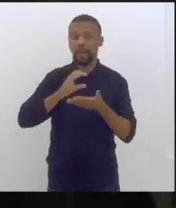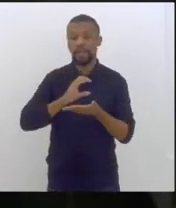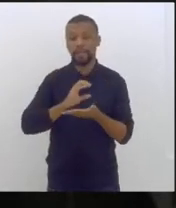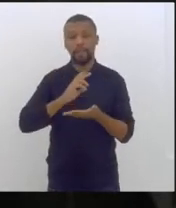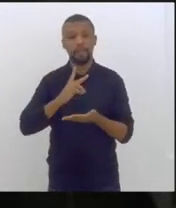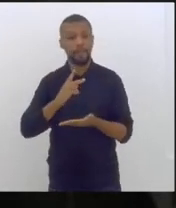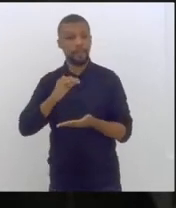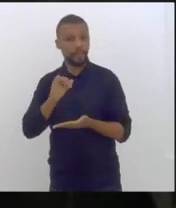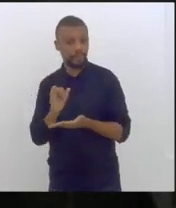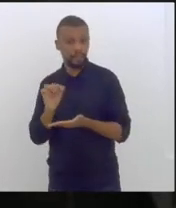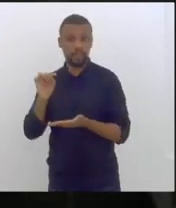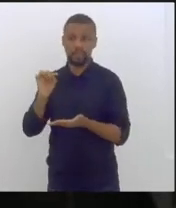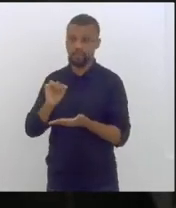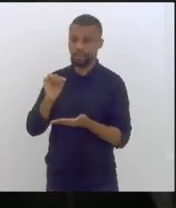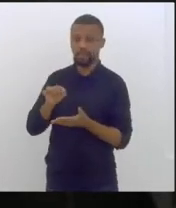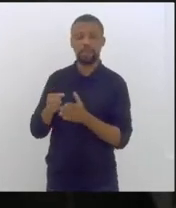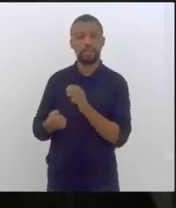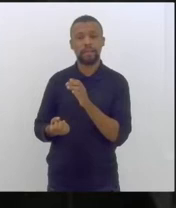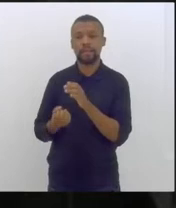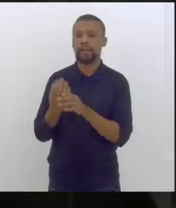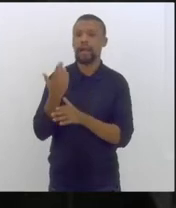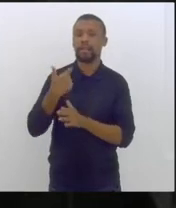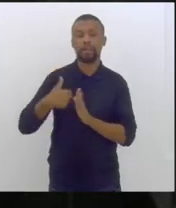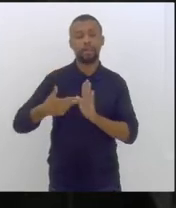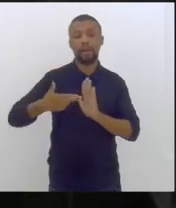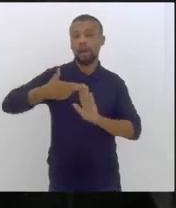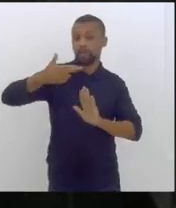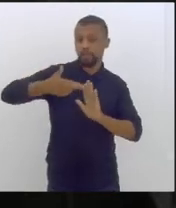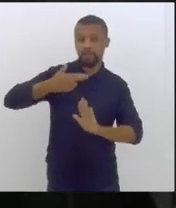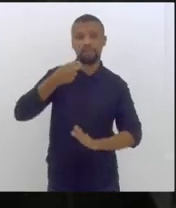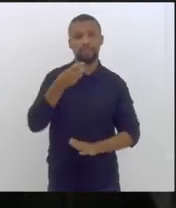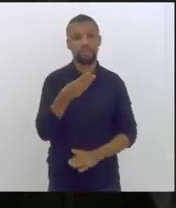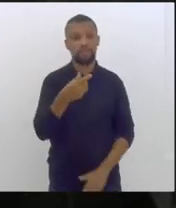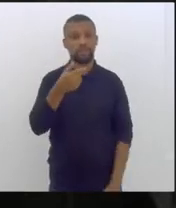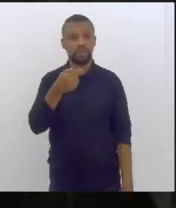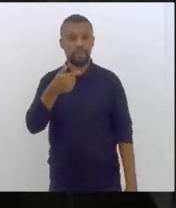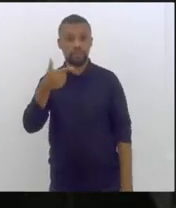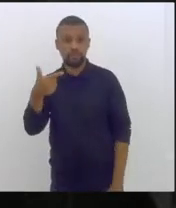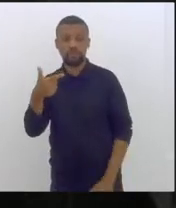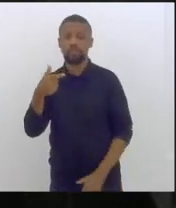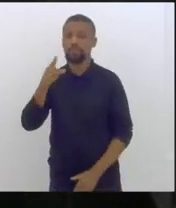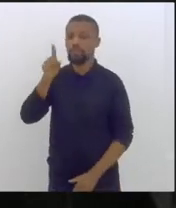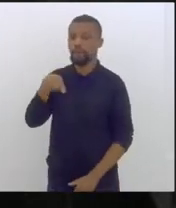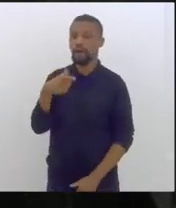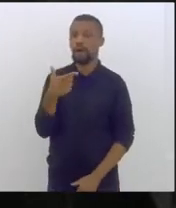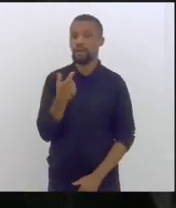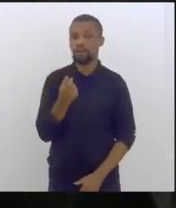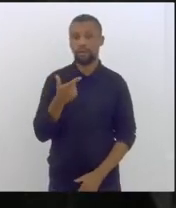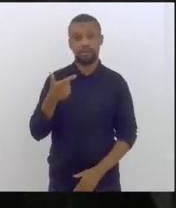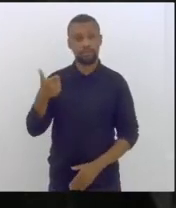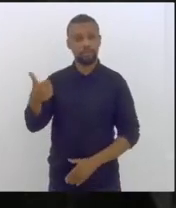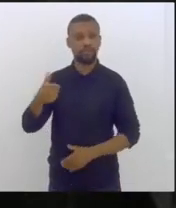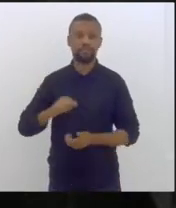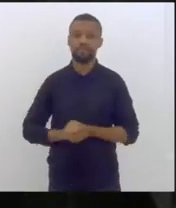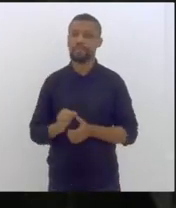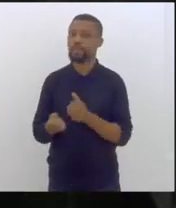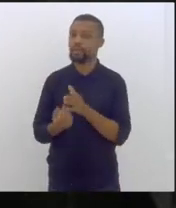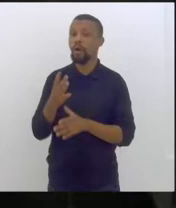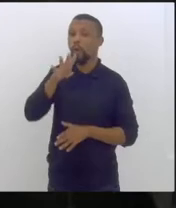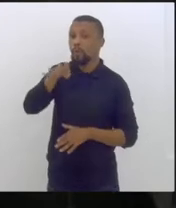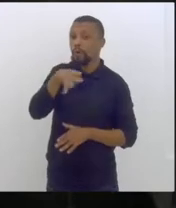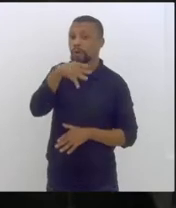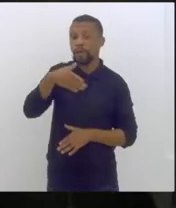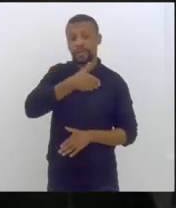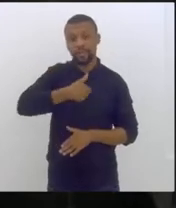de inquérito criada pela resolução 372 de 21 que institui o programa